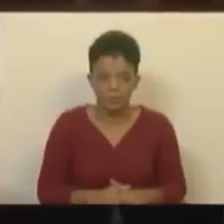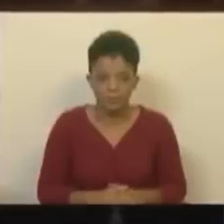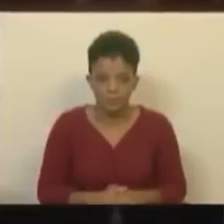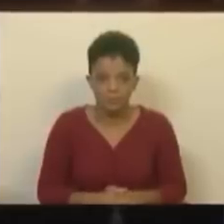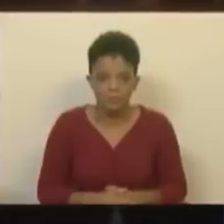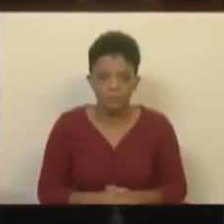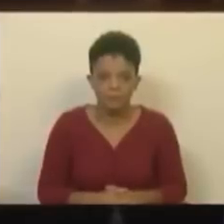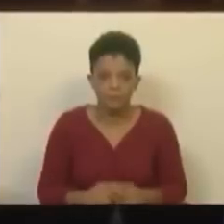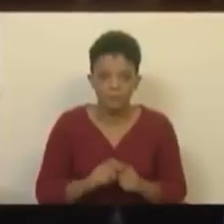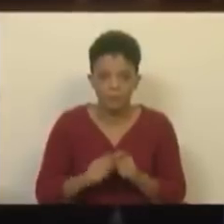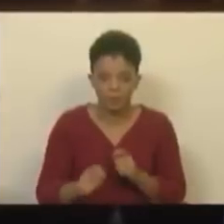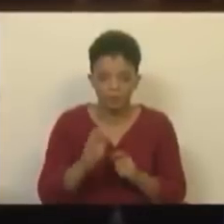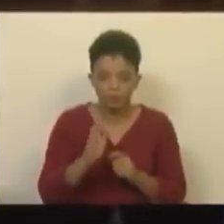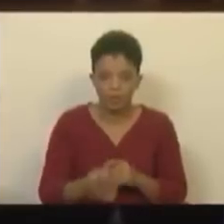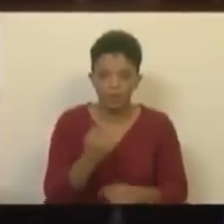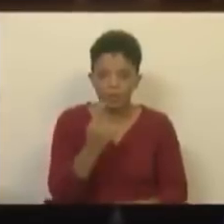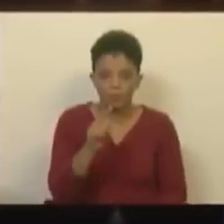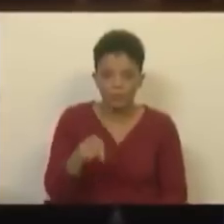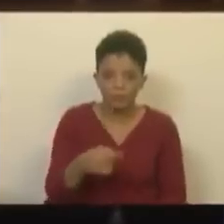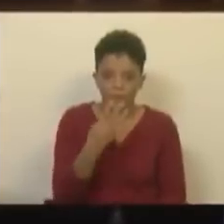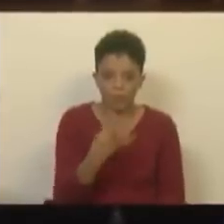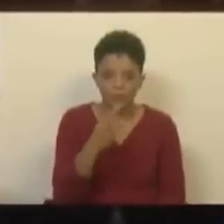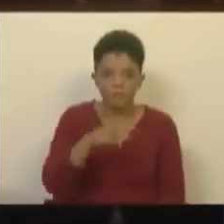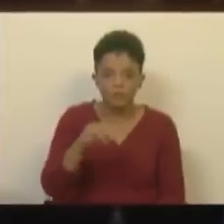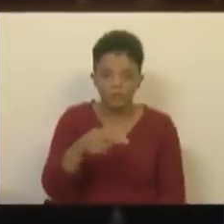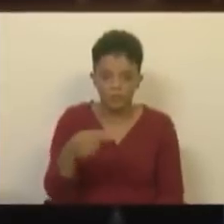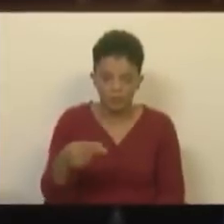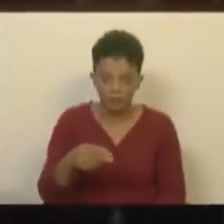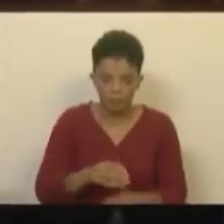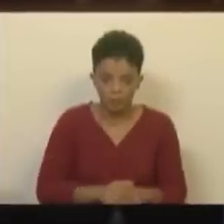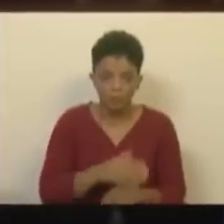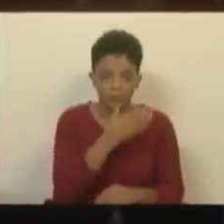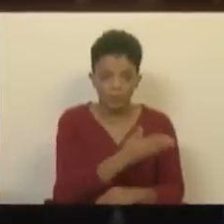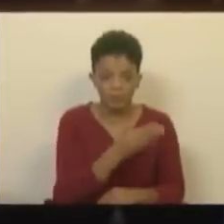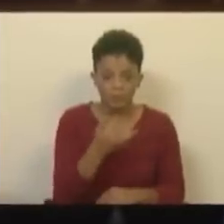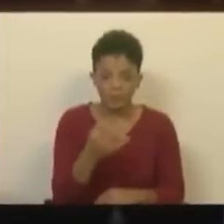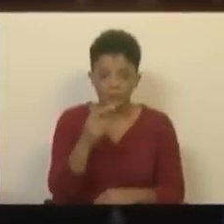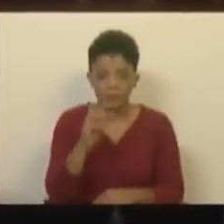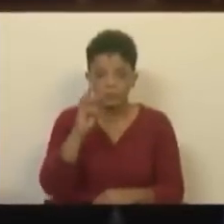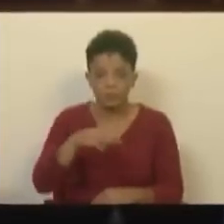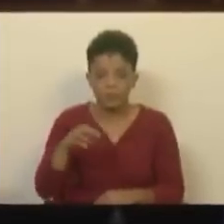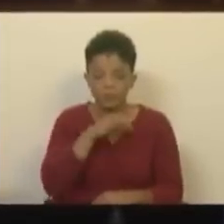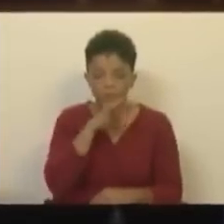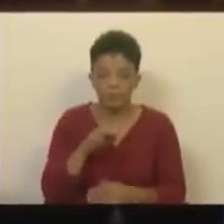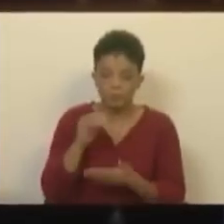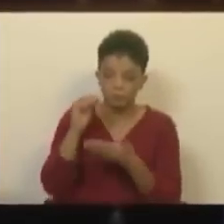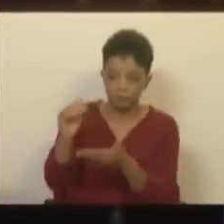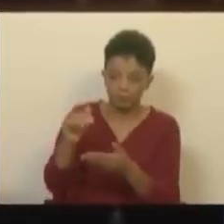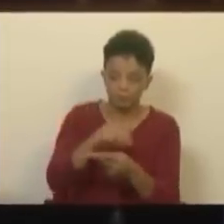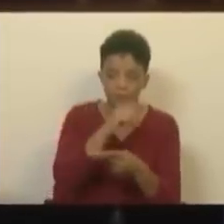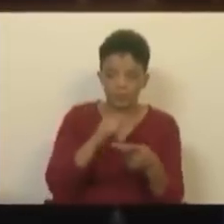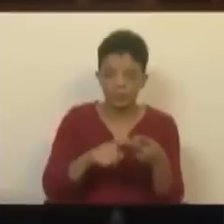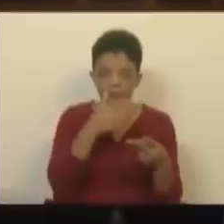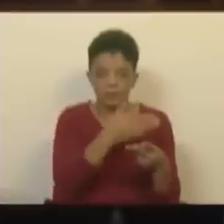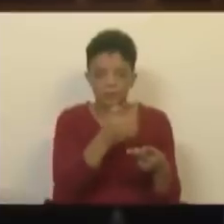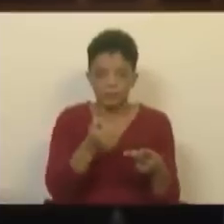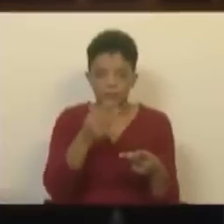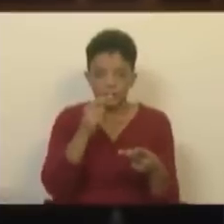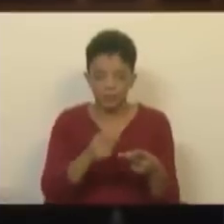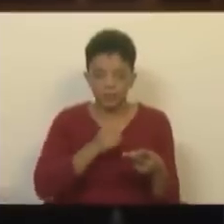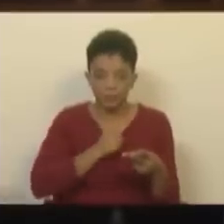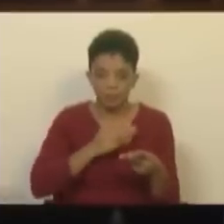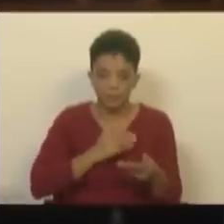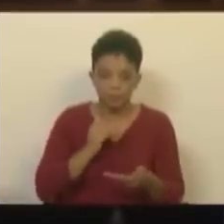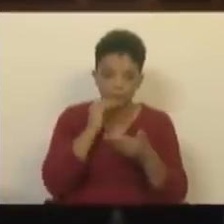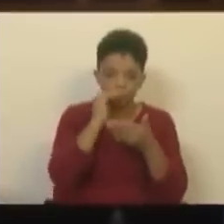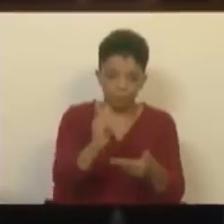foram já pagos 1,4 milhões de euros dos quais 123 milhões para as famílias 153 milhões para